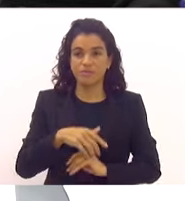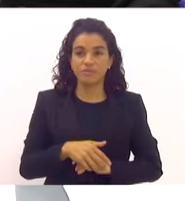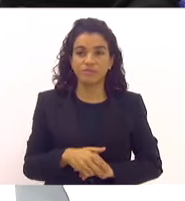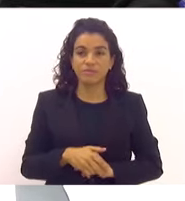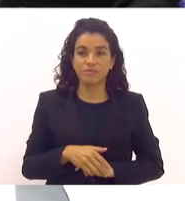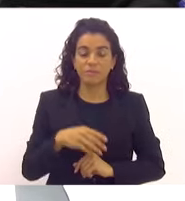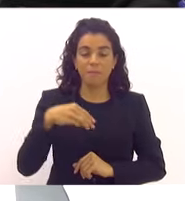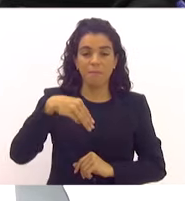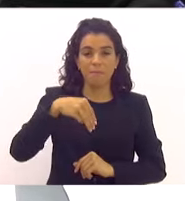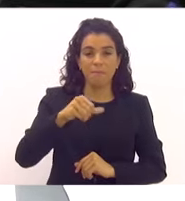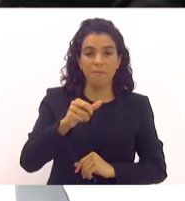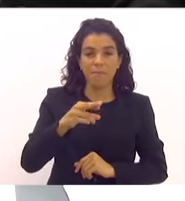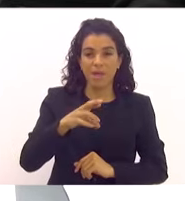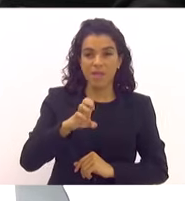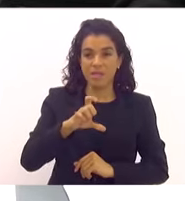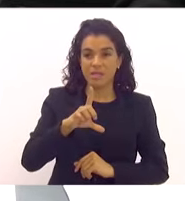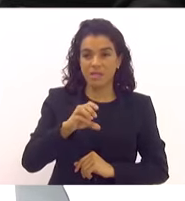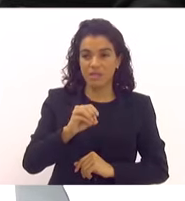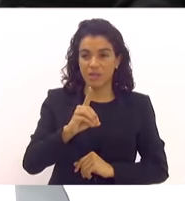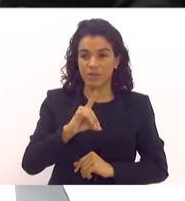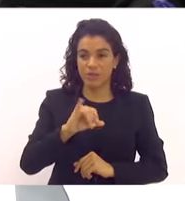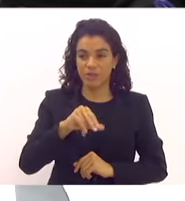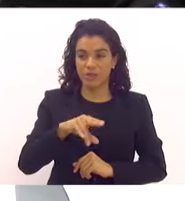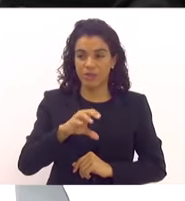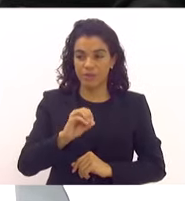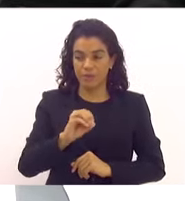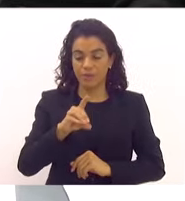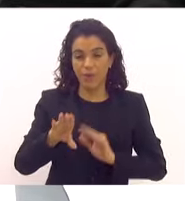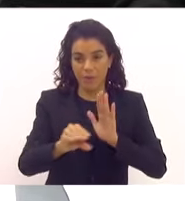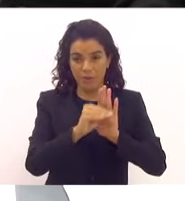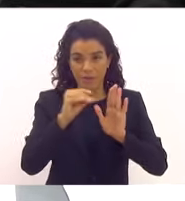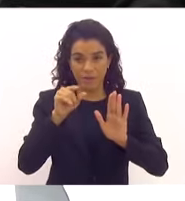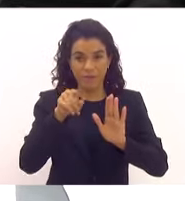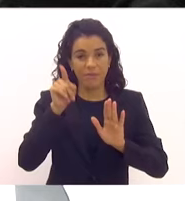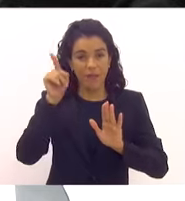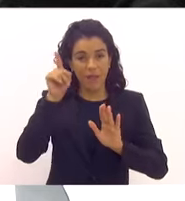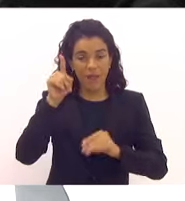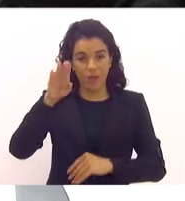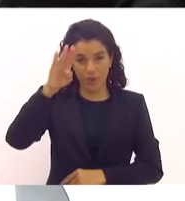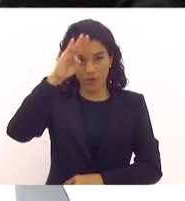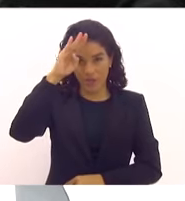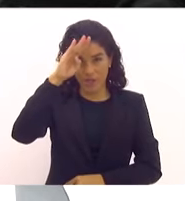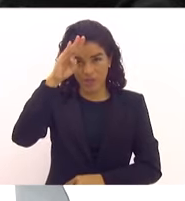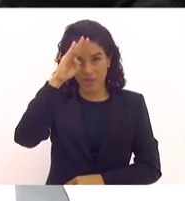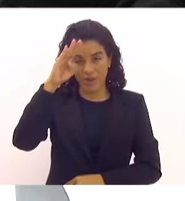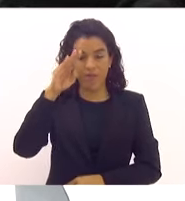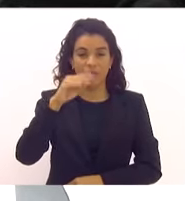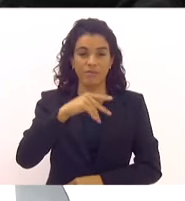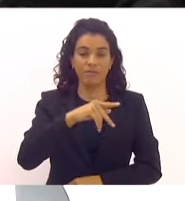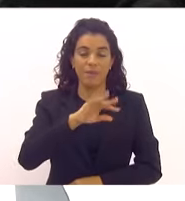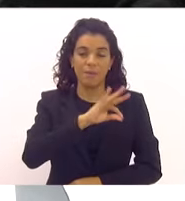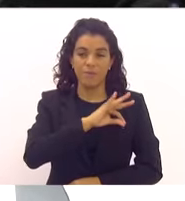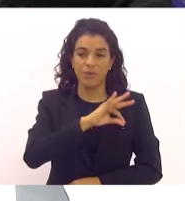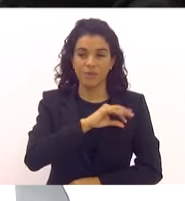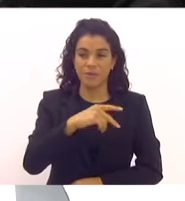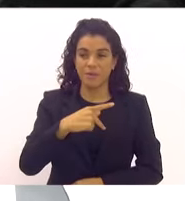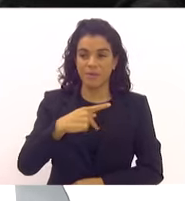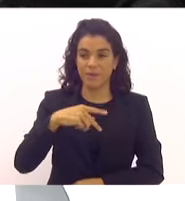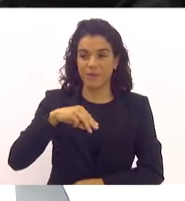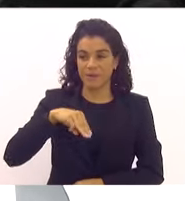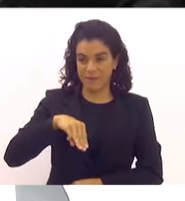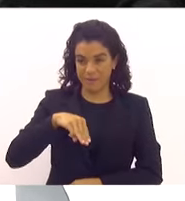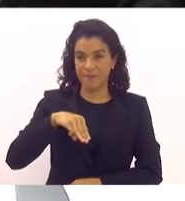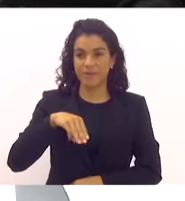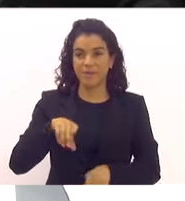Dino. Que eu me lembro que eu até emendei no plenário, que ele botava o nome do coronel, comandante da PM, botava o nome